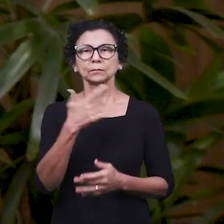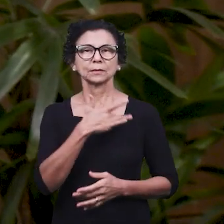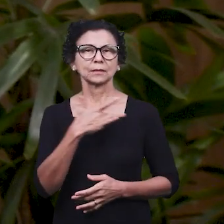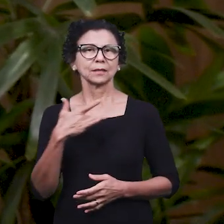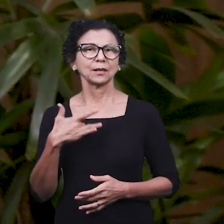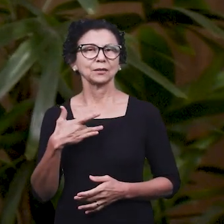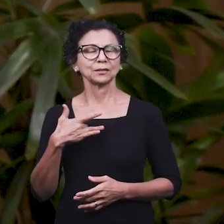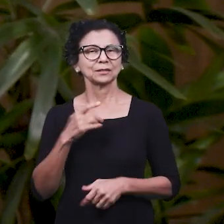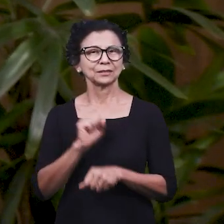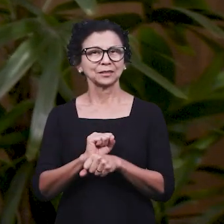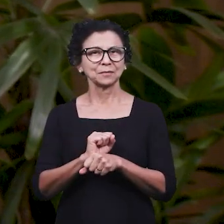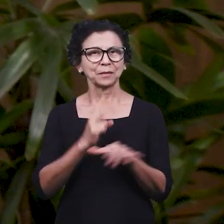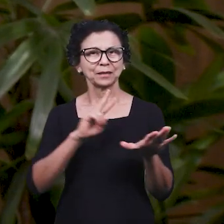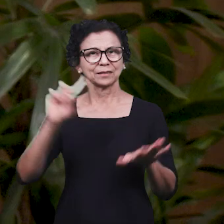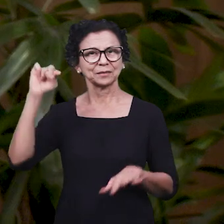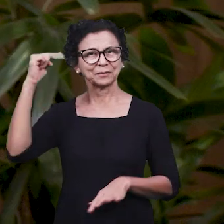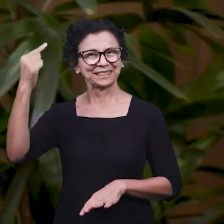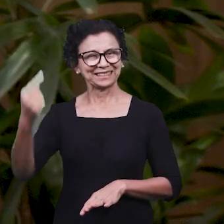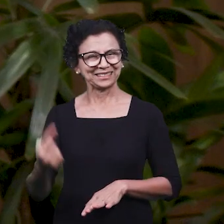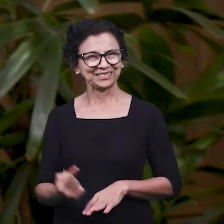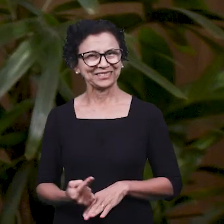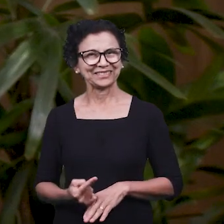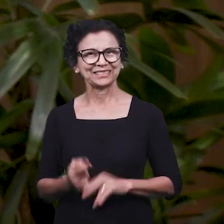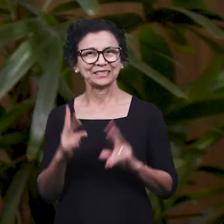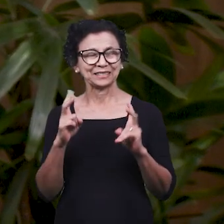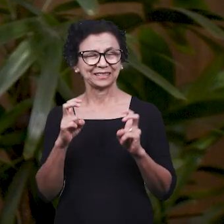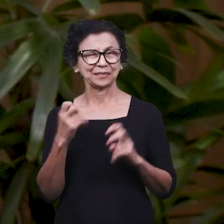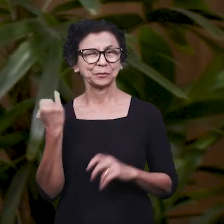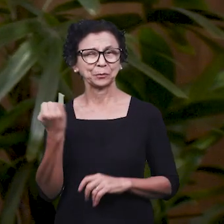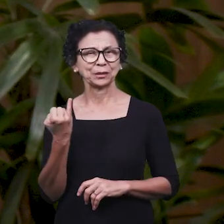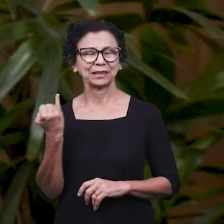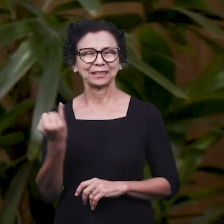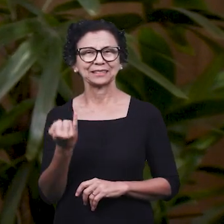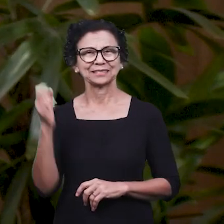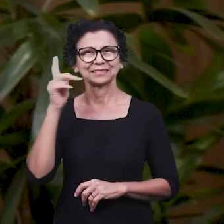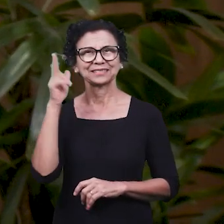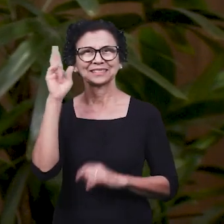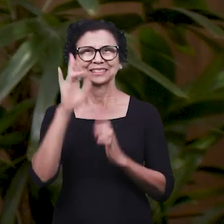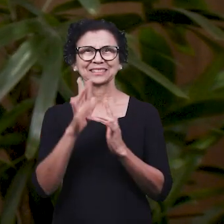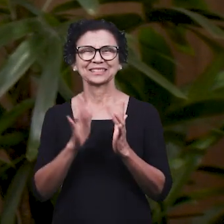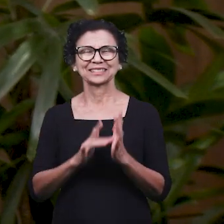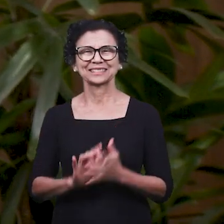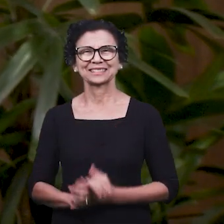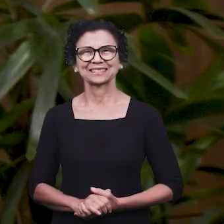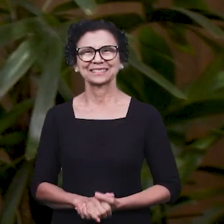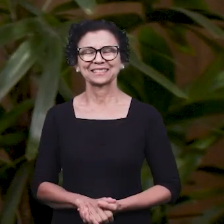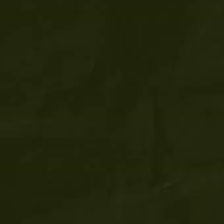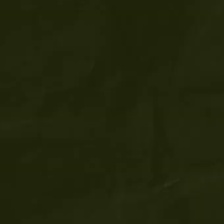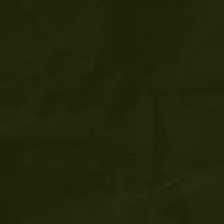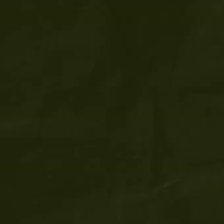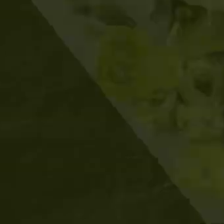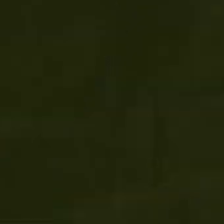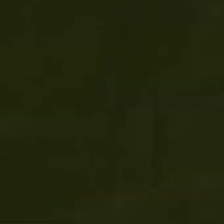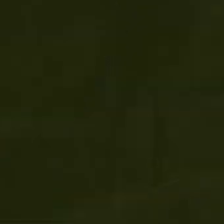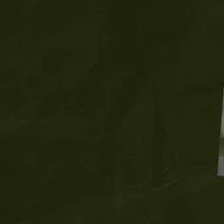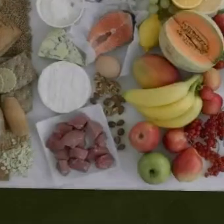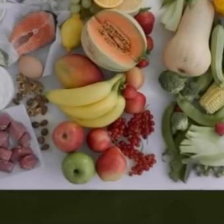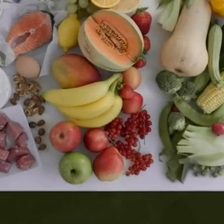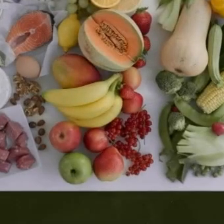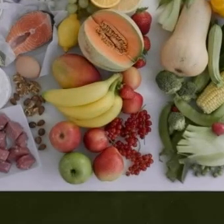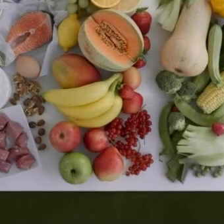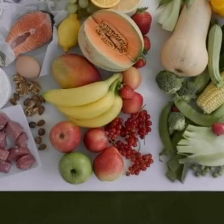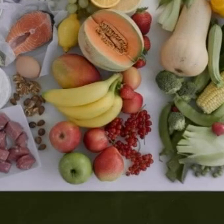Saúde. Te aguardo na semana que vem para mais um tema relevante. A todos a paz do Senhor Jesus.